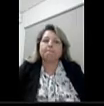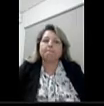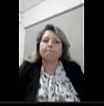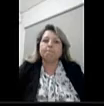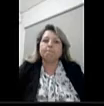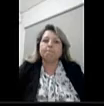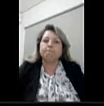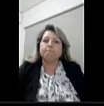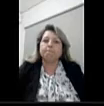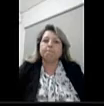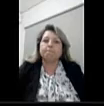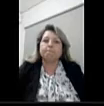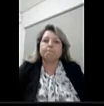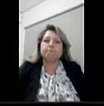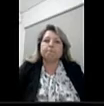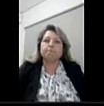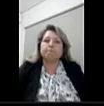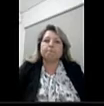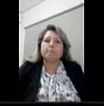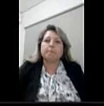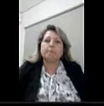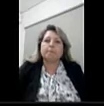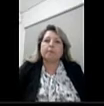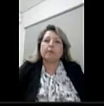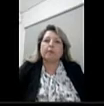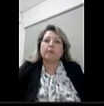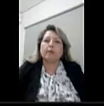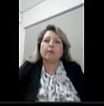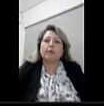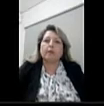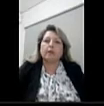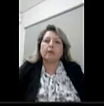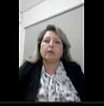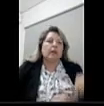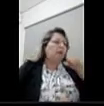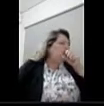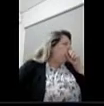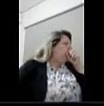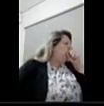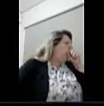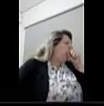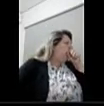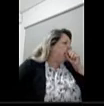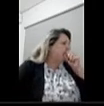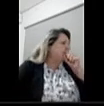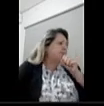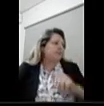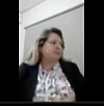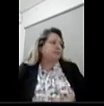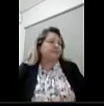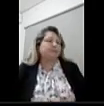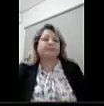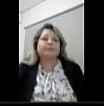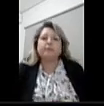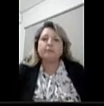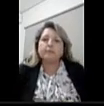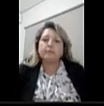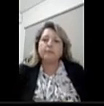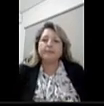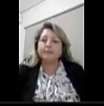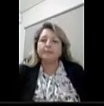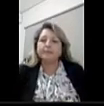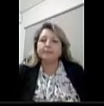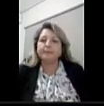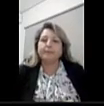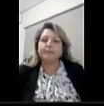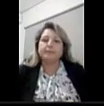repente a atividade eu falo para ela, olha, você vai poder sair mais cedo para o recreio, o intervalo, porque você já terminou a atividade hoje. E aí, eu estou dando para ela